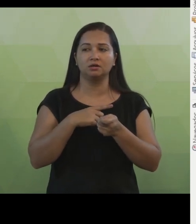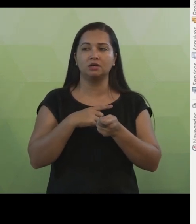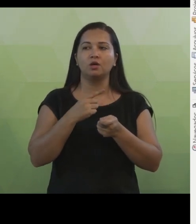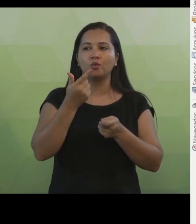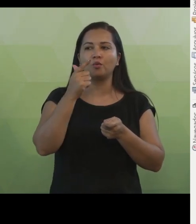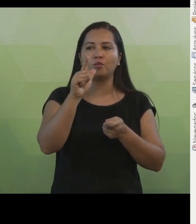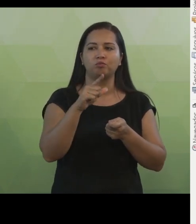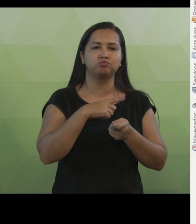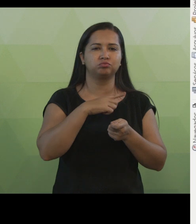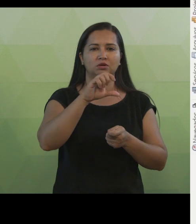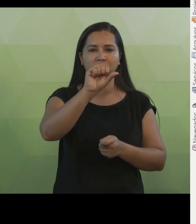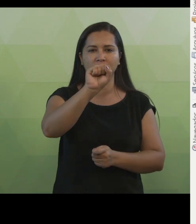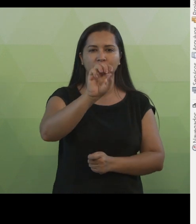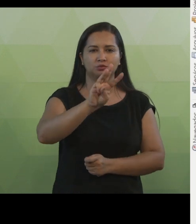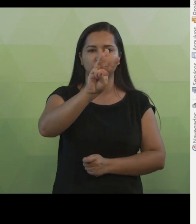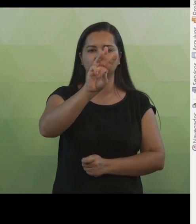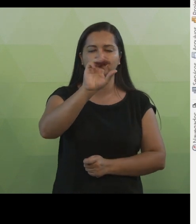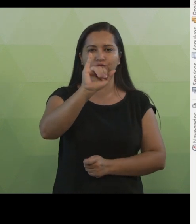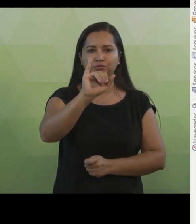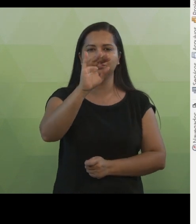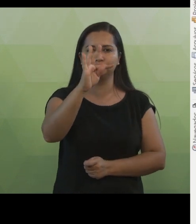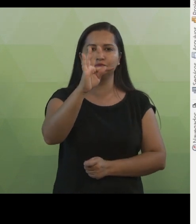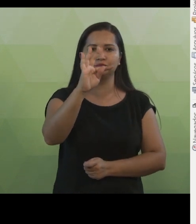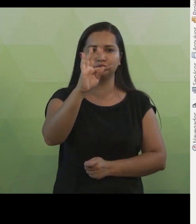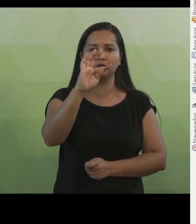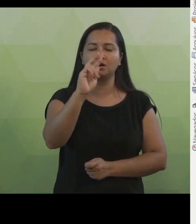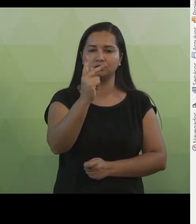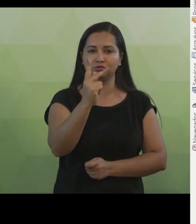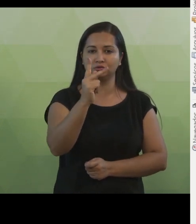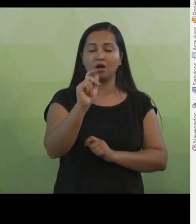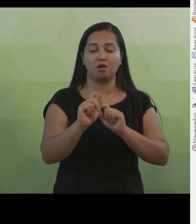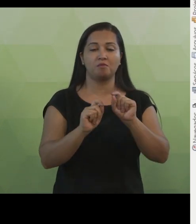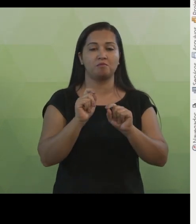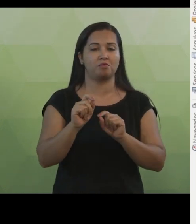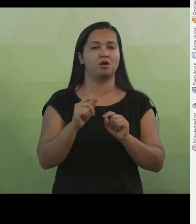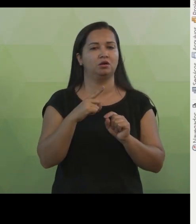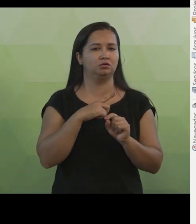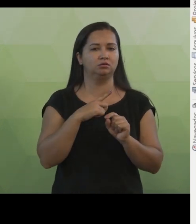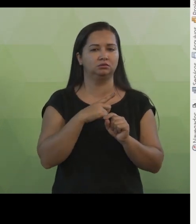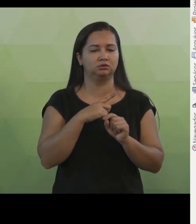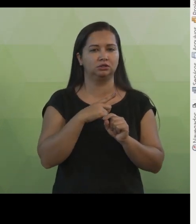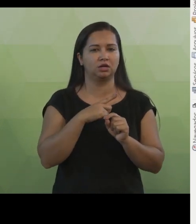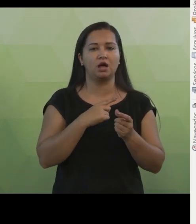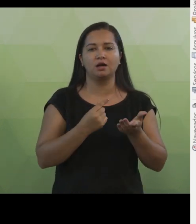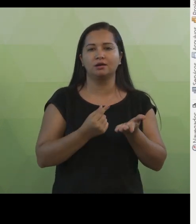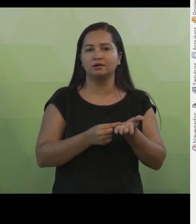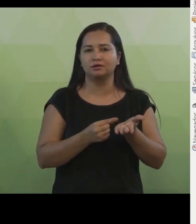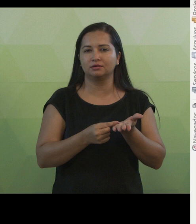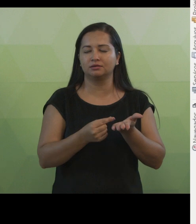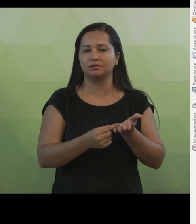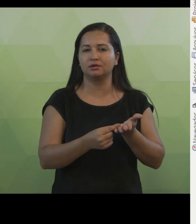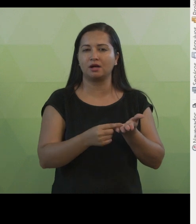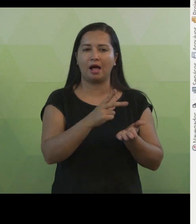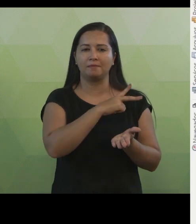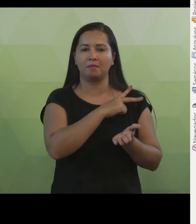Número par. Essa aqui é a saída padrão no terminal.